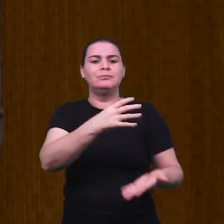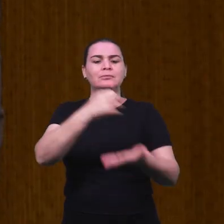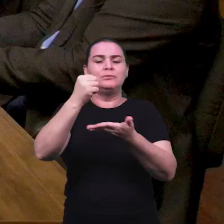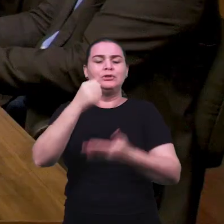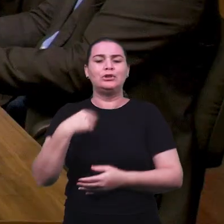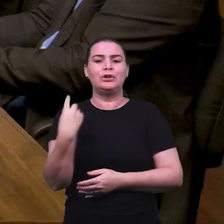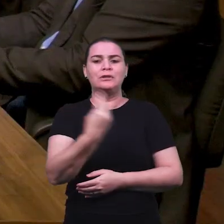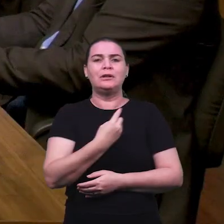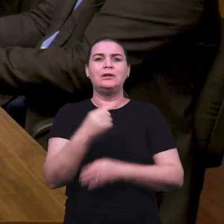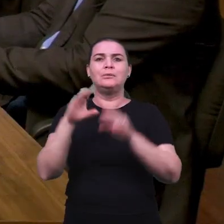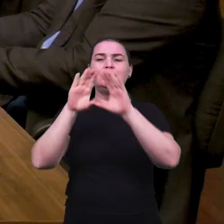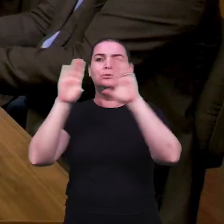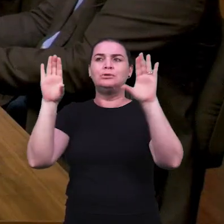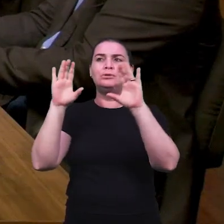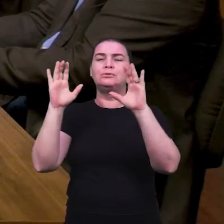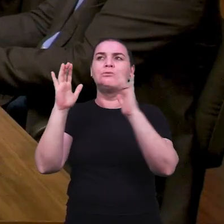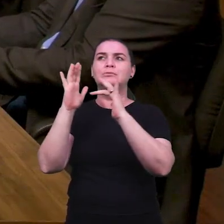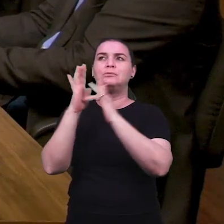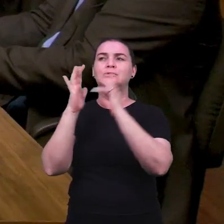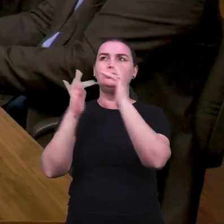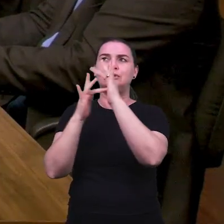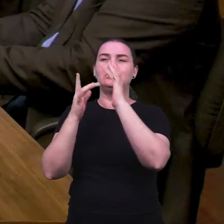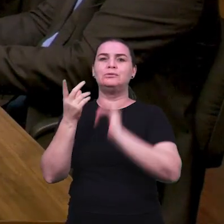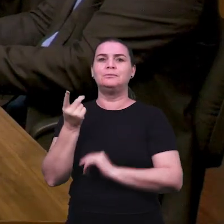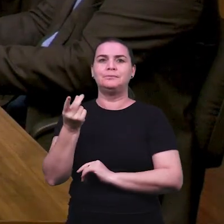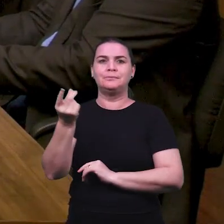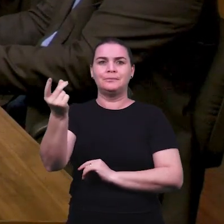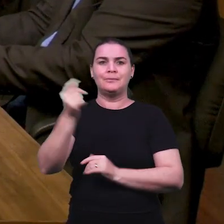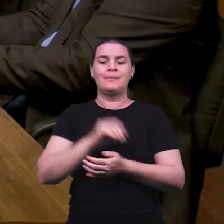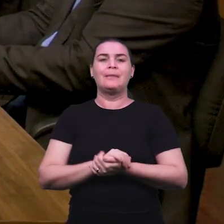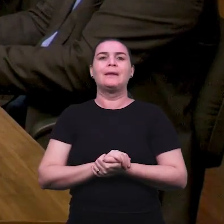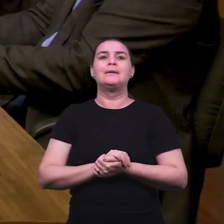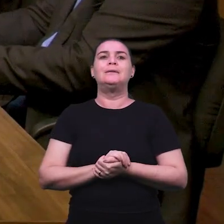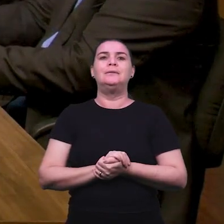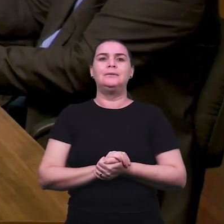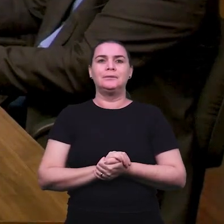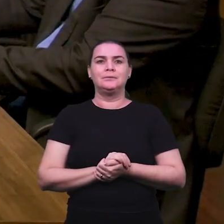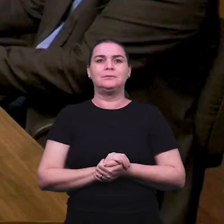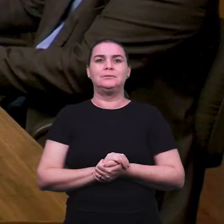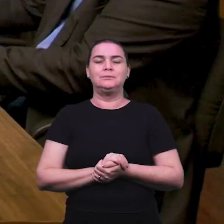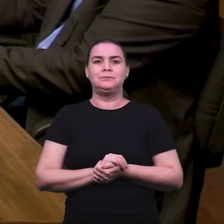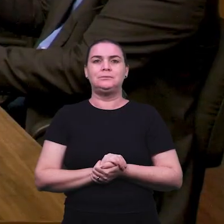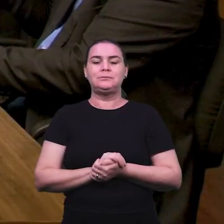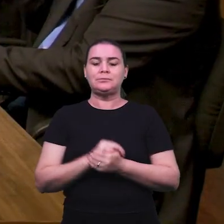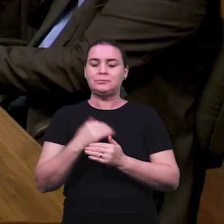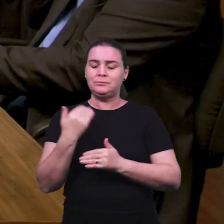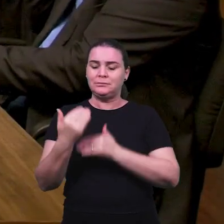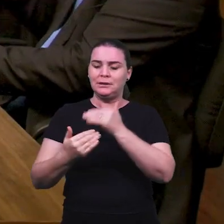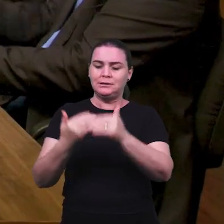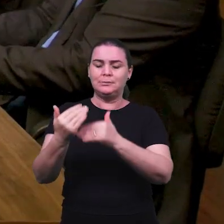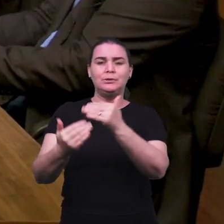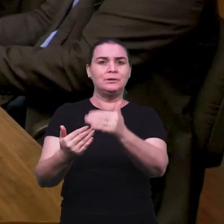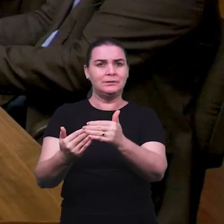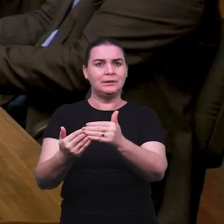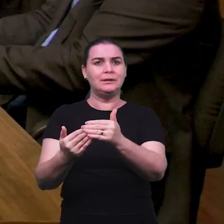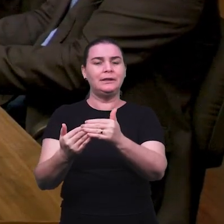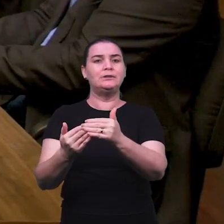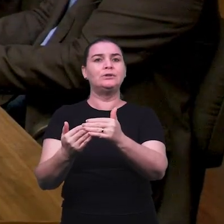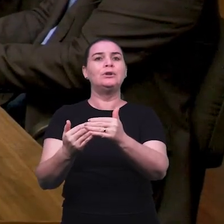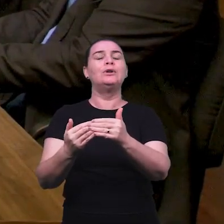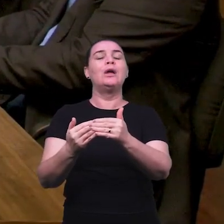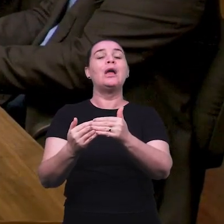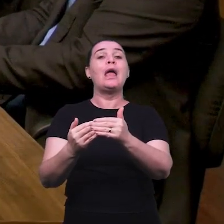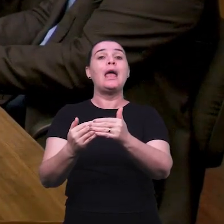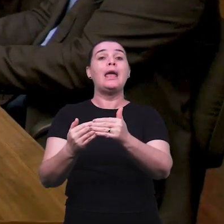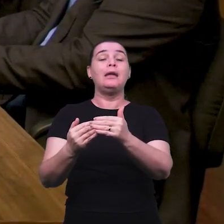bom. Aí você vê que a gente, dentro da fala do pastor Marcos, vê no processo de queda do homem ao